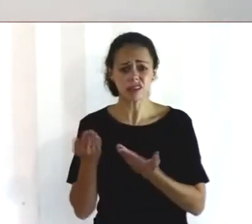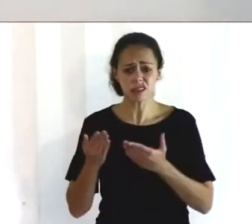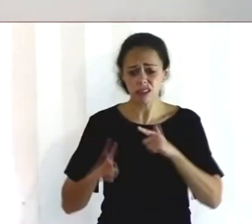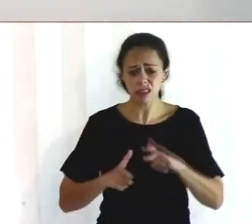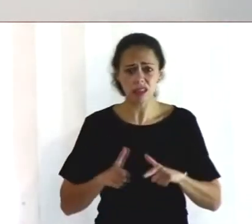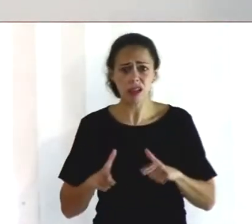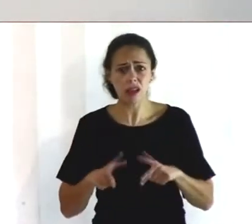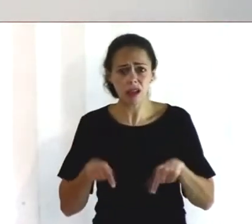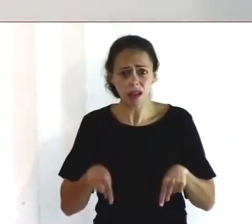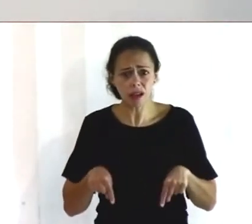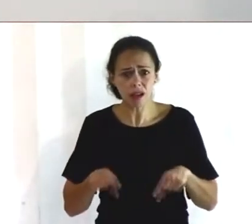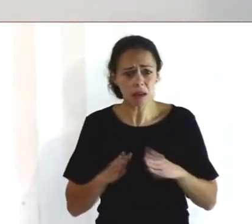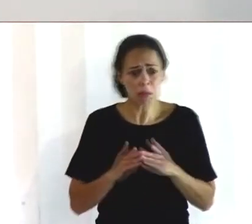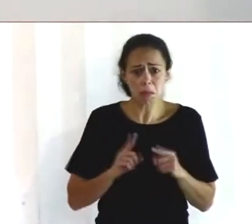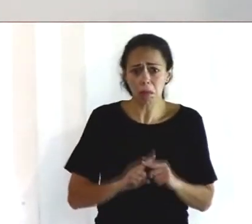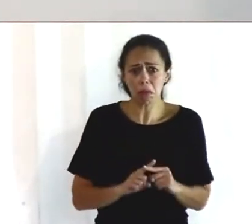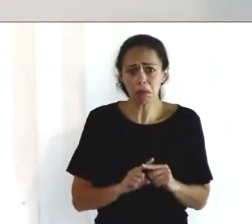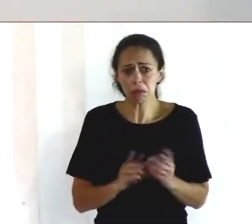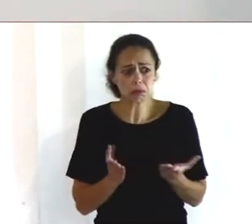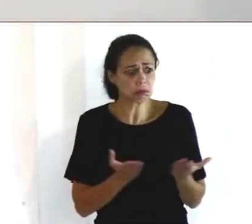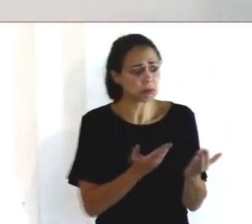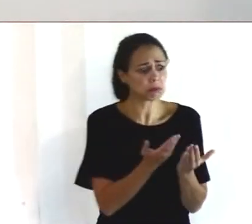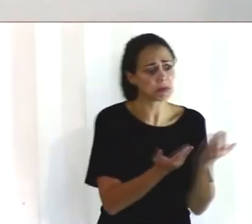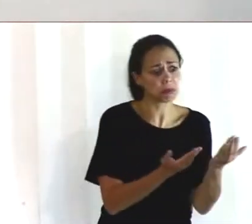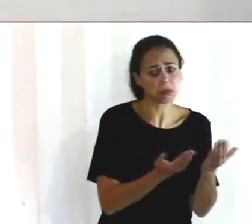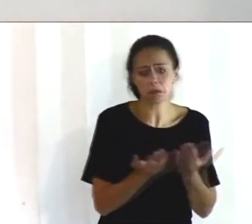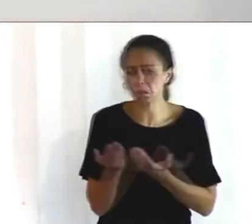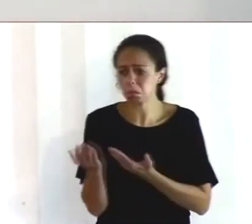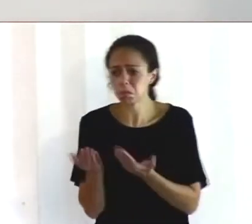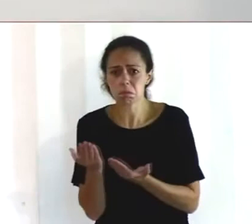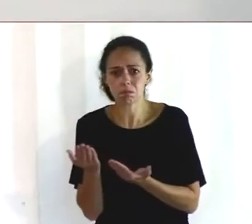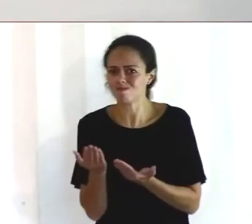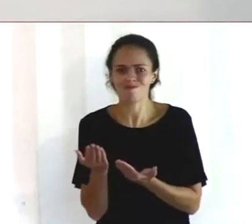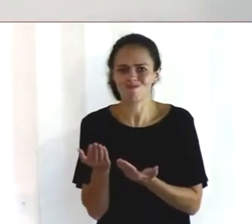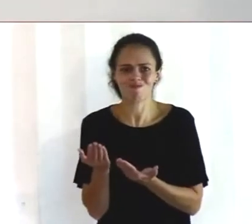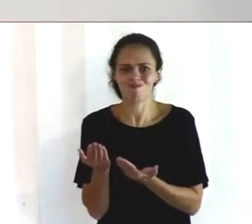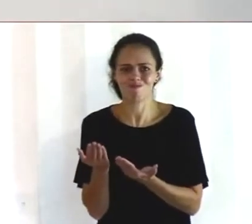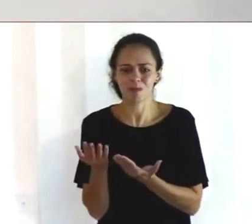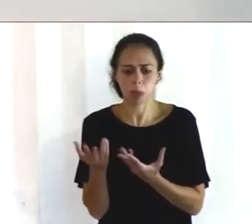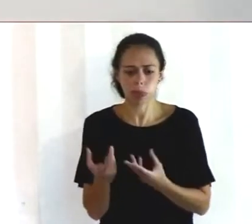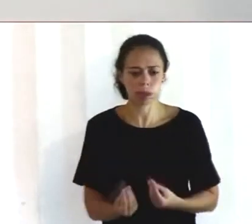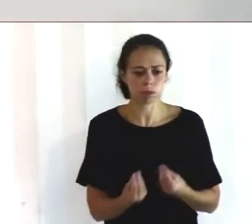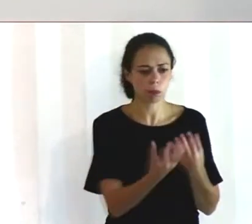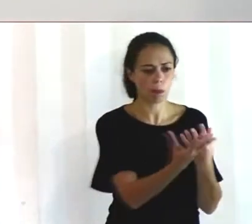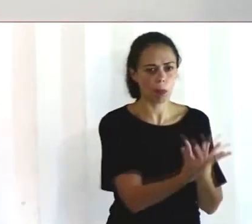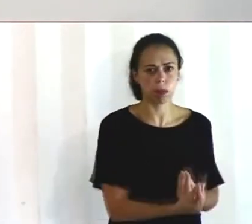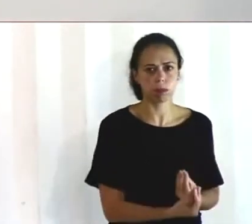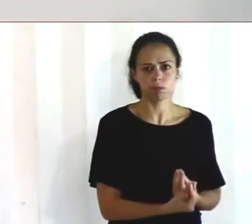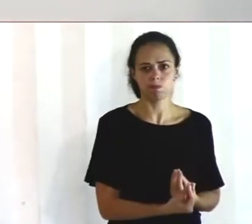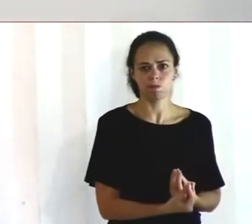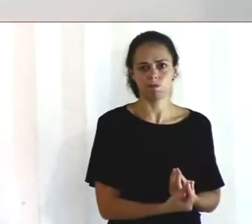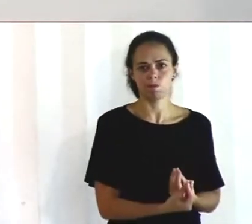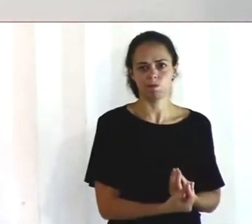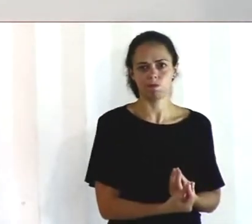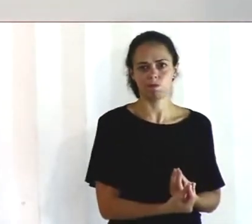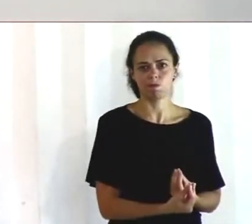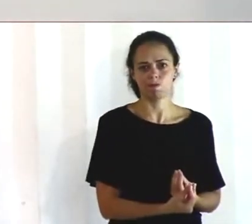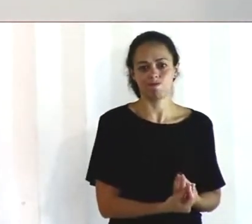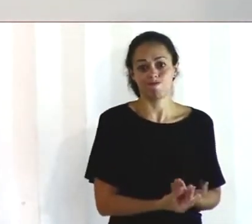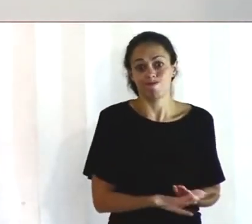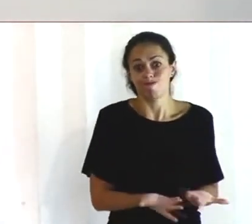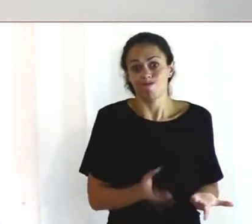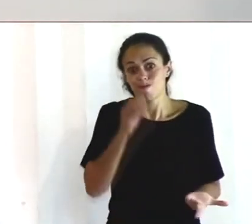fortes. Deixa eu falar da última coisa. Quando findou o dia, e eles perceberam que